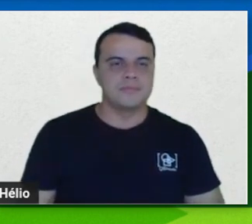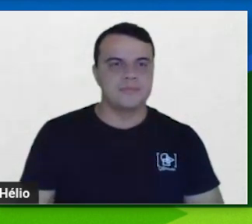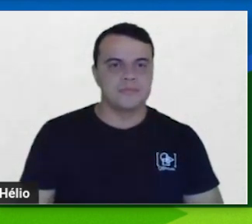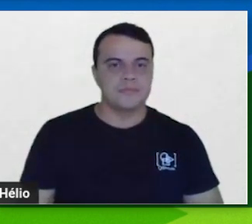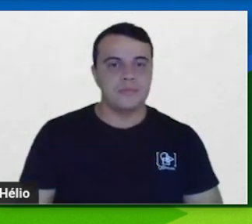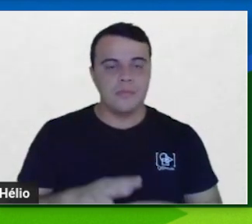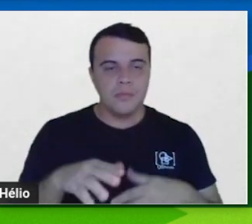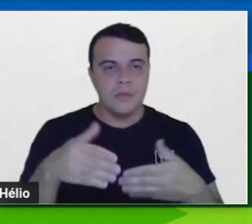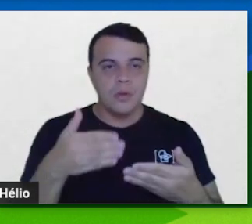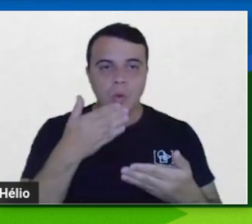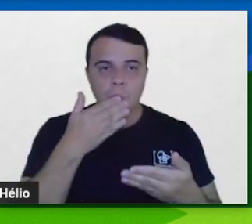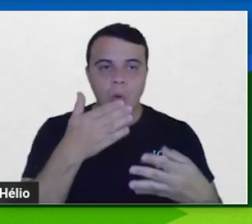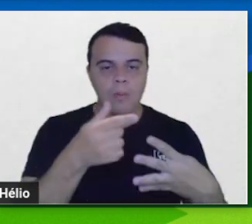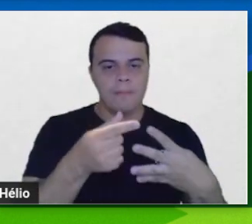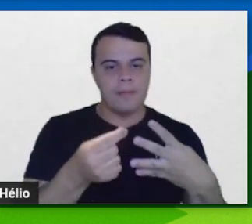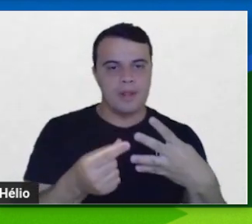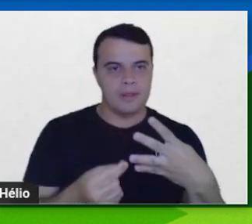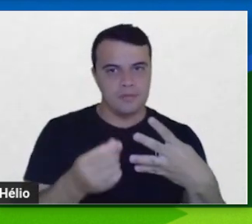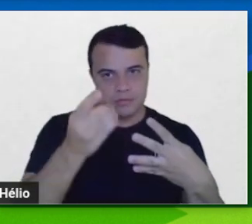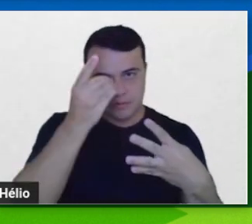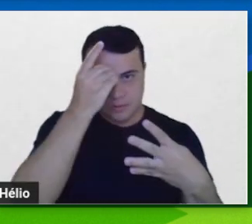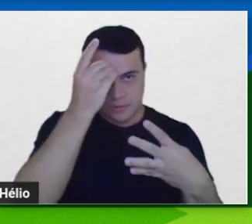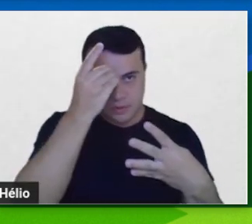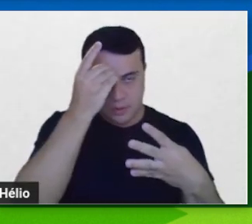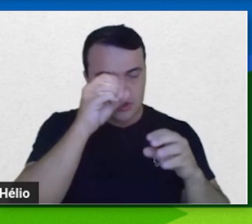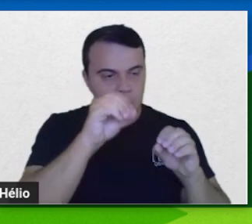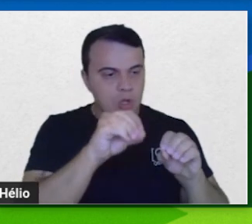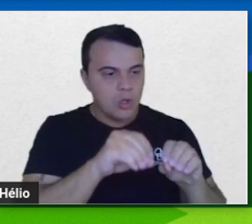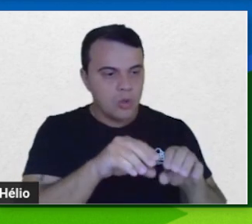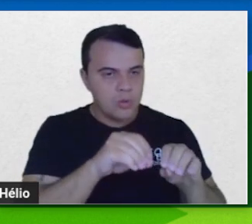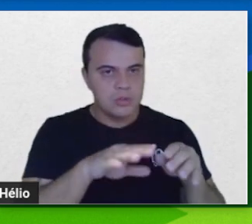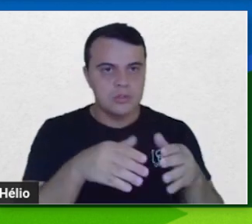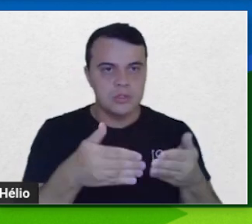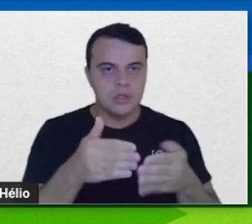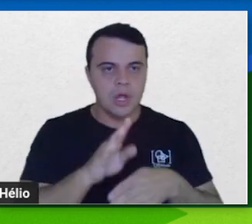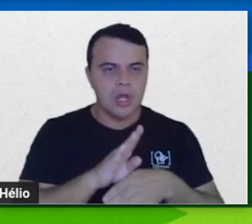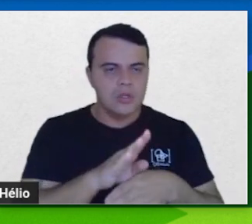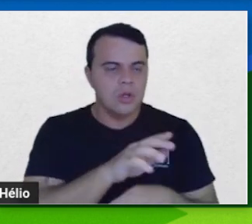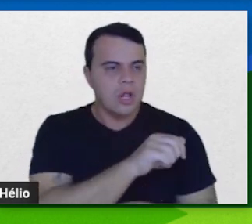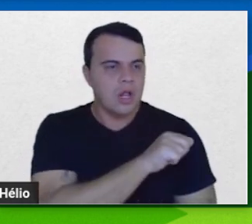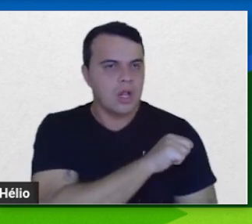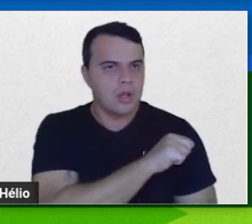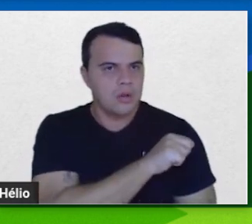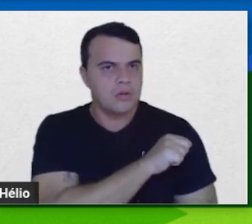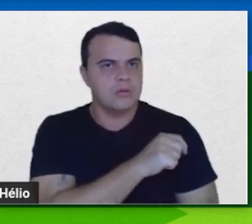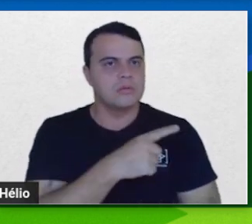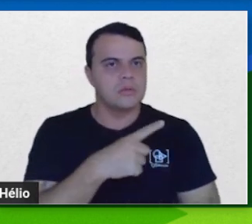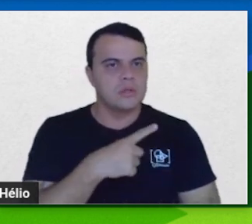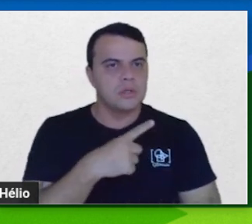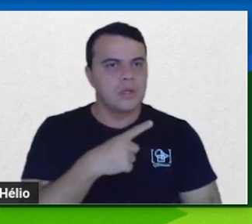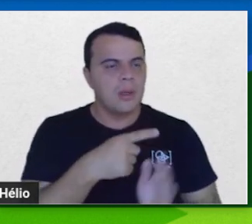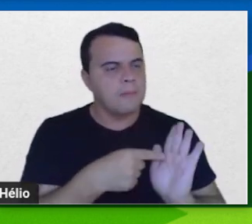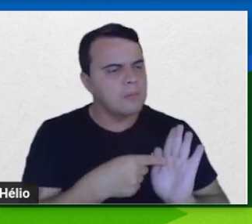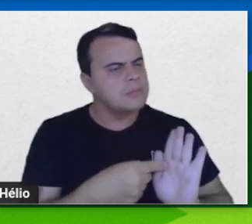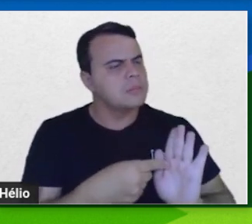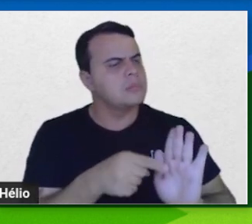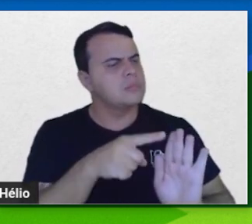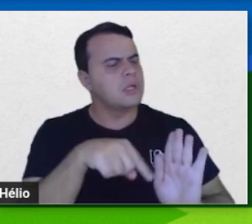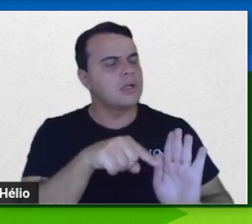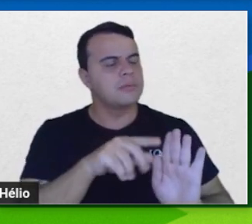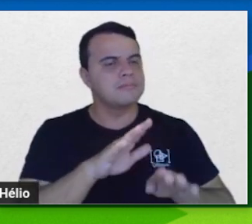Então, qual que são os benefícios da criatividade no ensino? Ajuda os alunos a se expressarem de forma